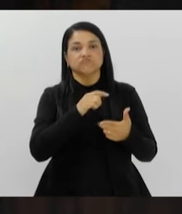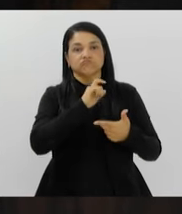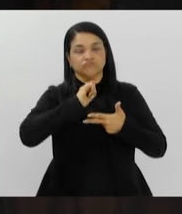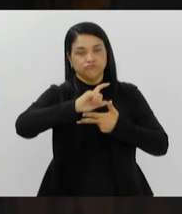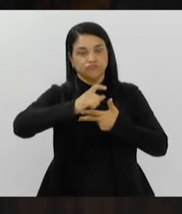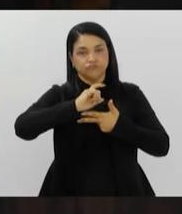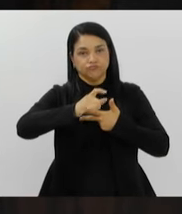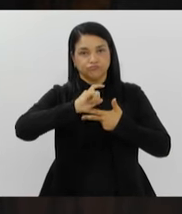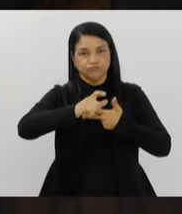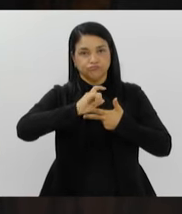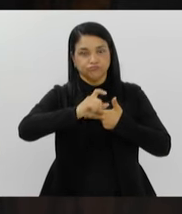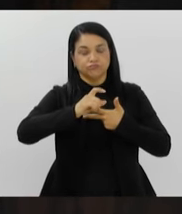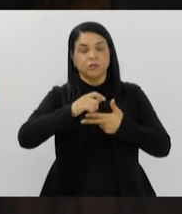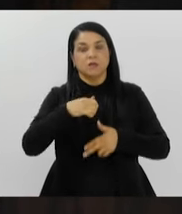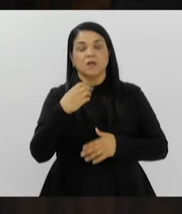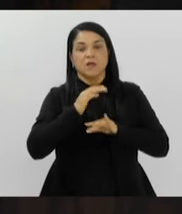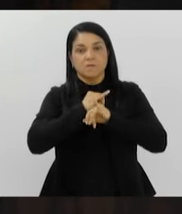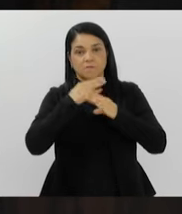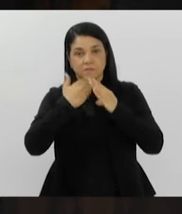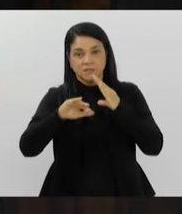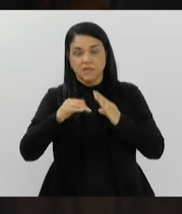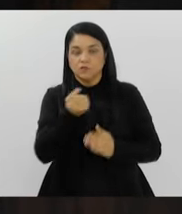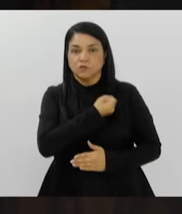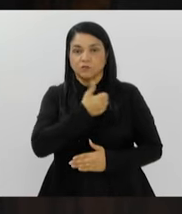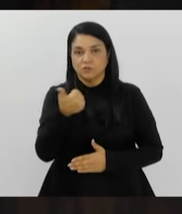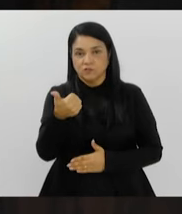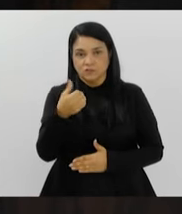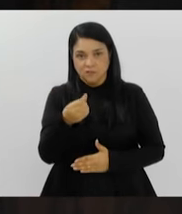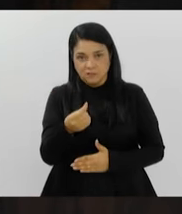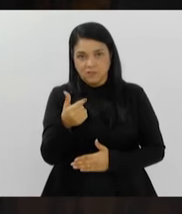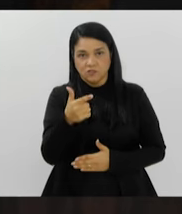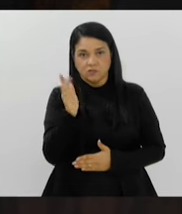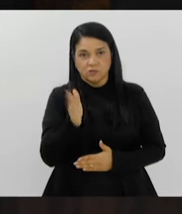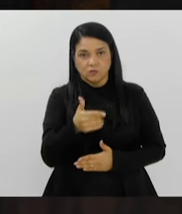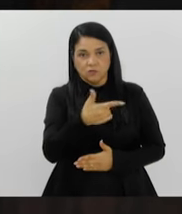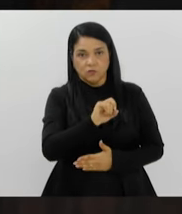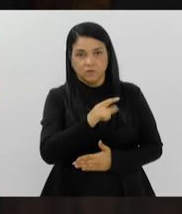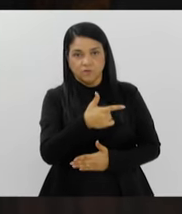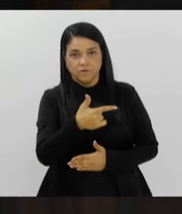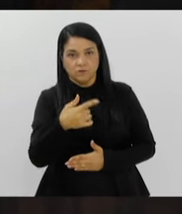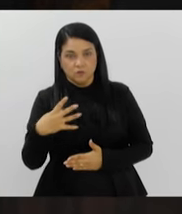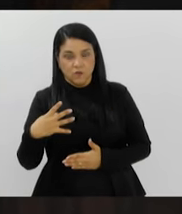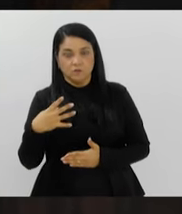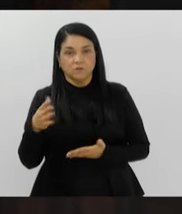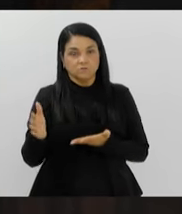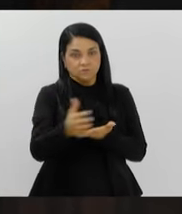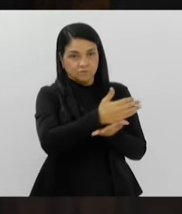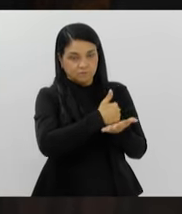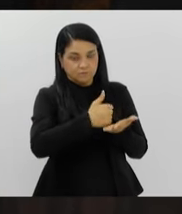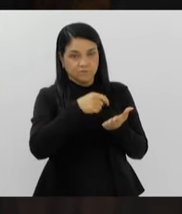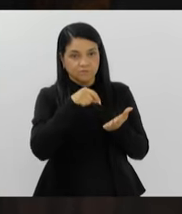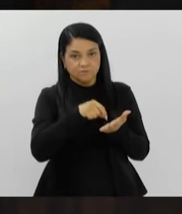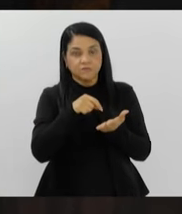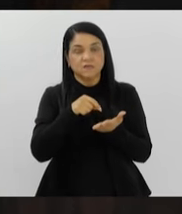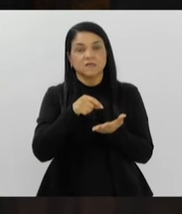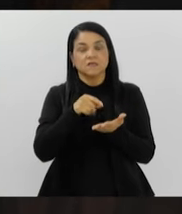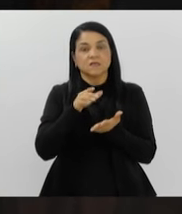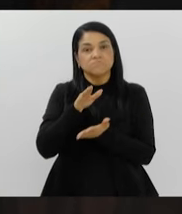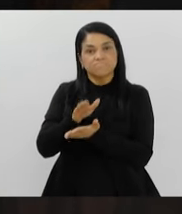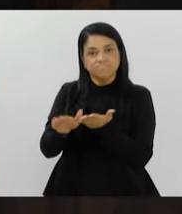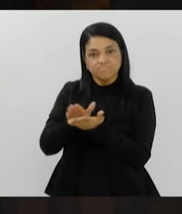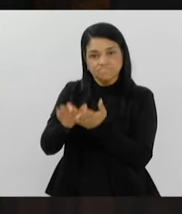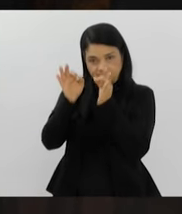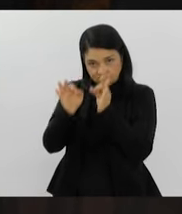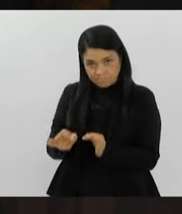Executivo, mensagem número 16 de 2024, que estima a receita e fixa a despesa do Estado do Rio de Janeiro